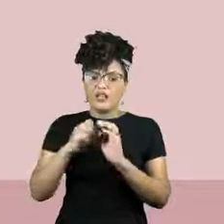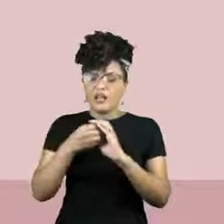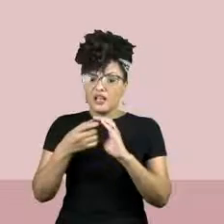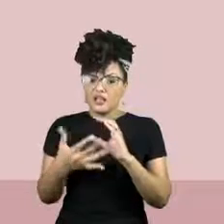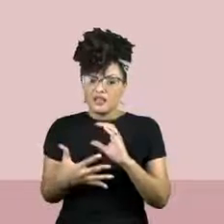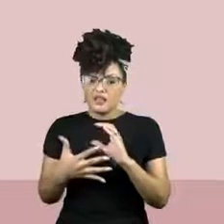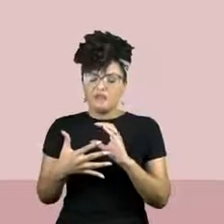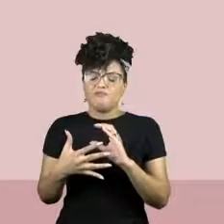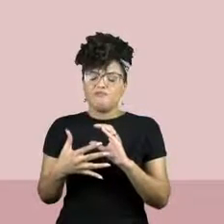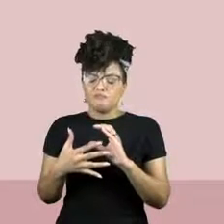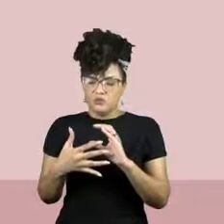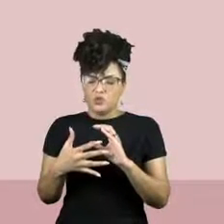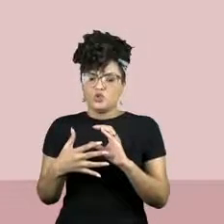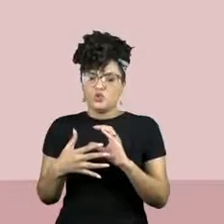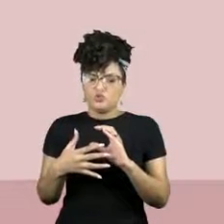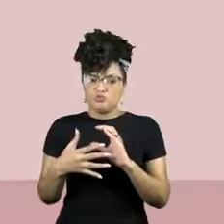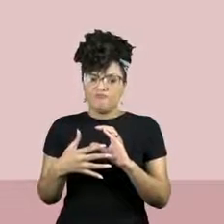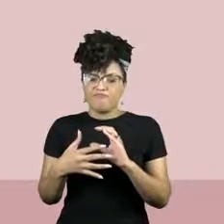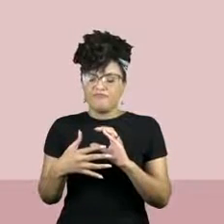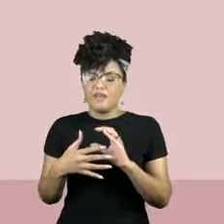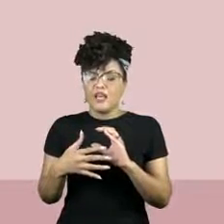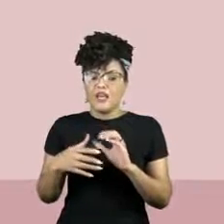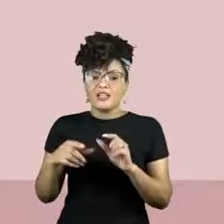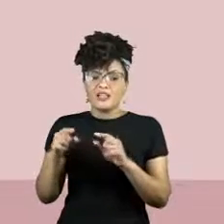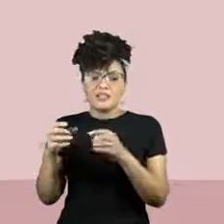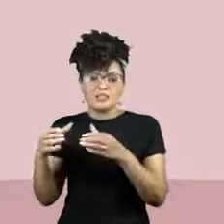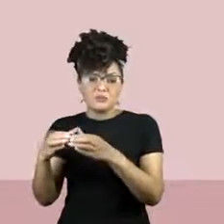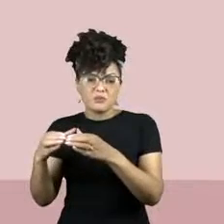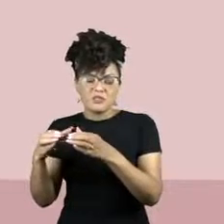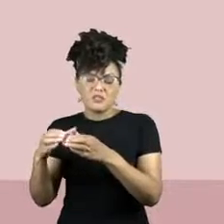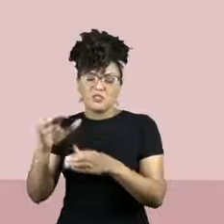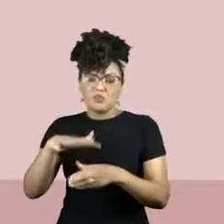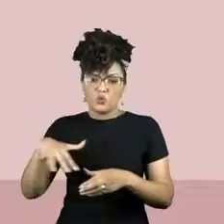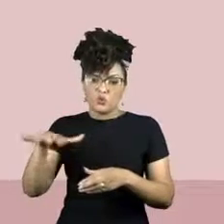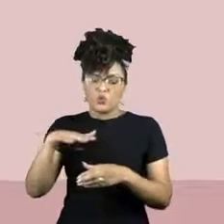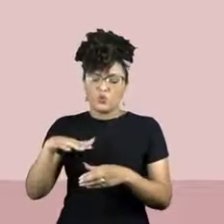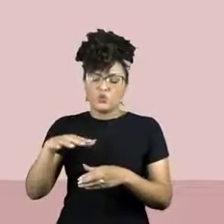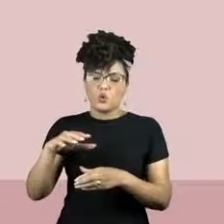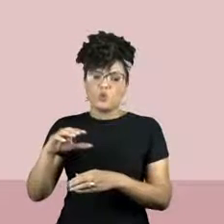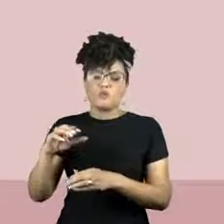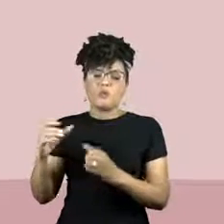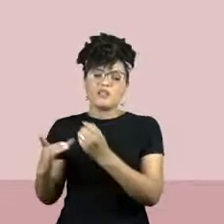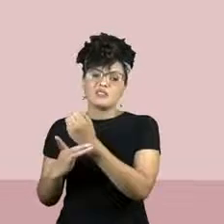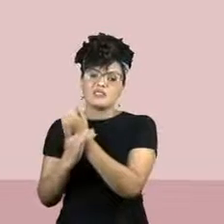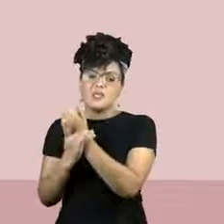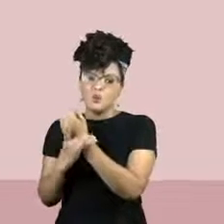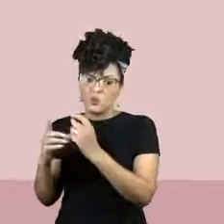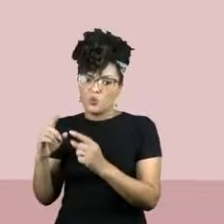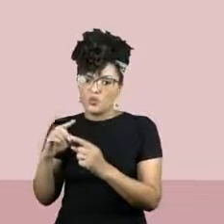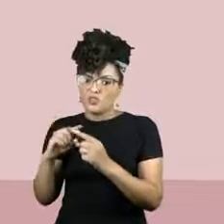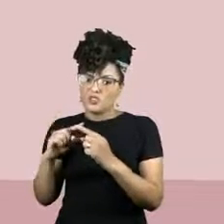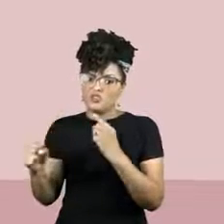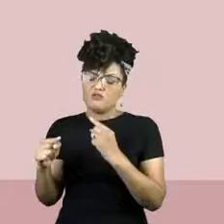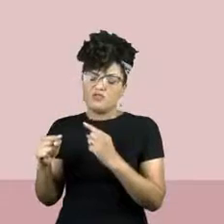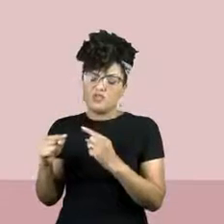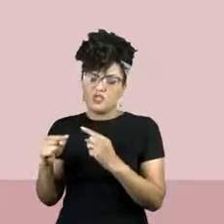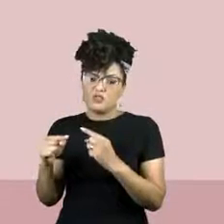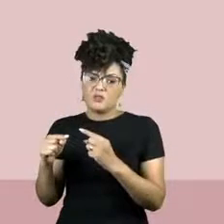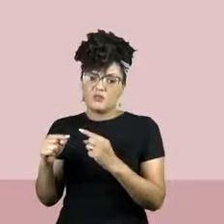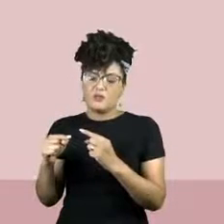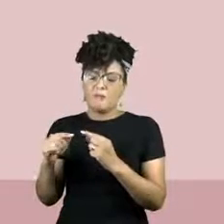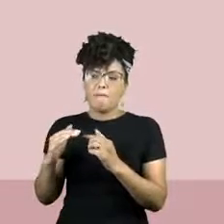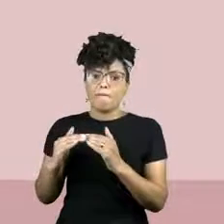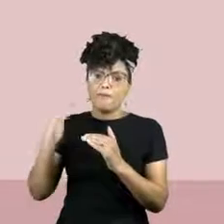meu talude vai apresentar o menor fator de segurança? Ou para qual situação da combinação desses perfis eu vou ter o menor fator de